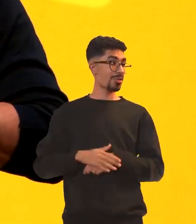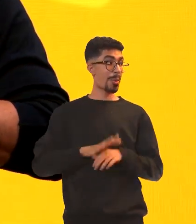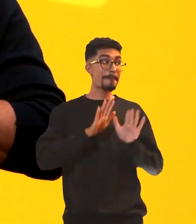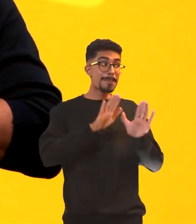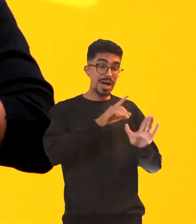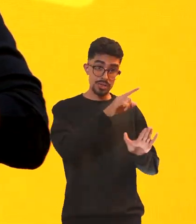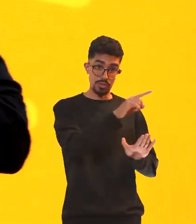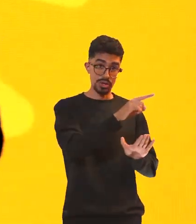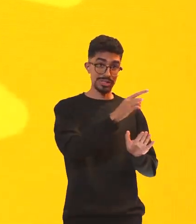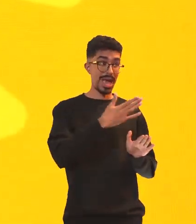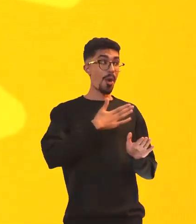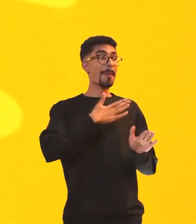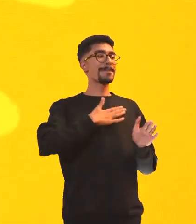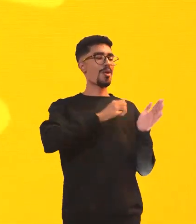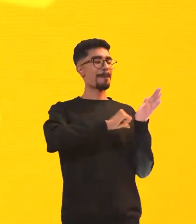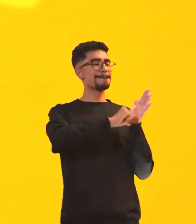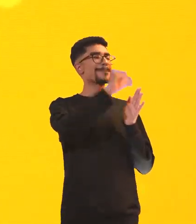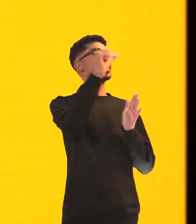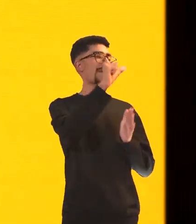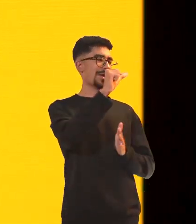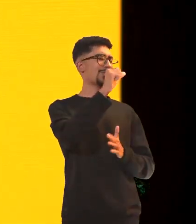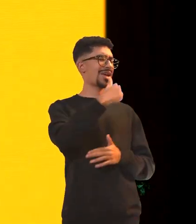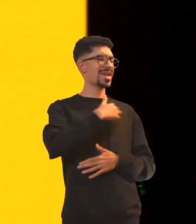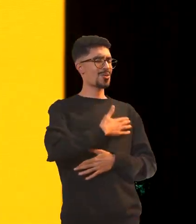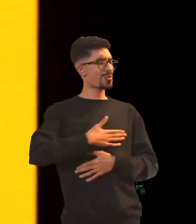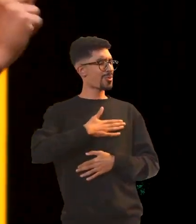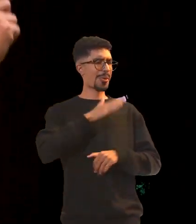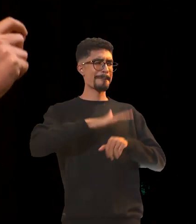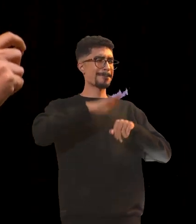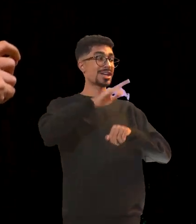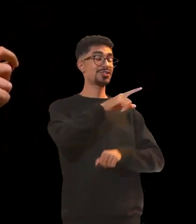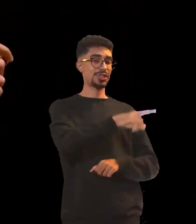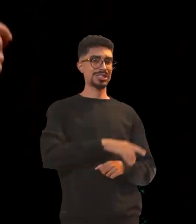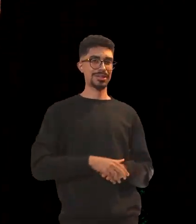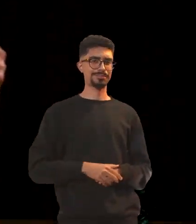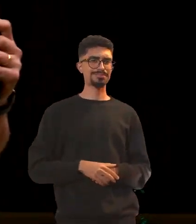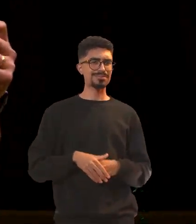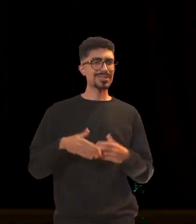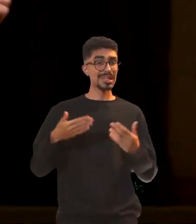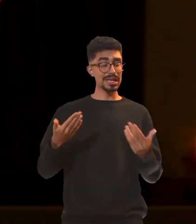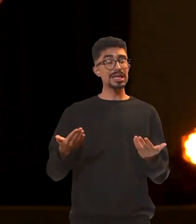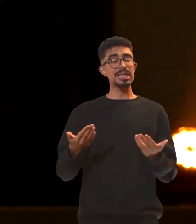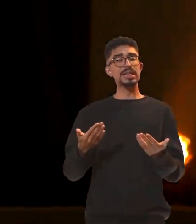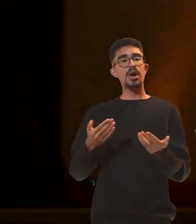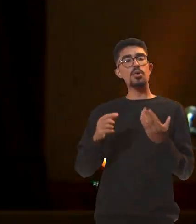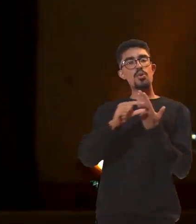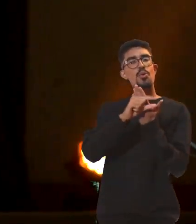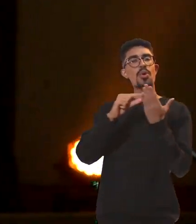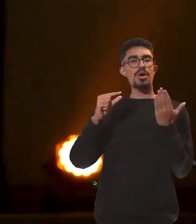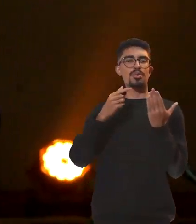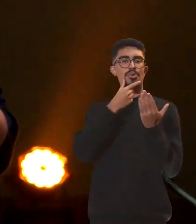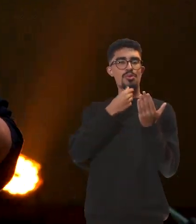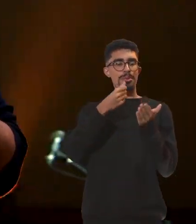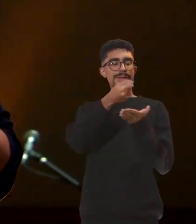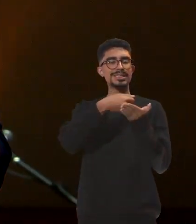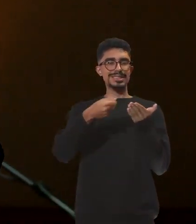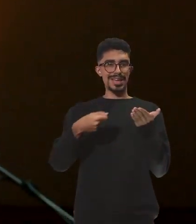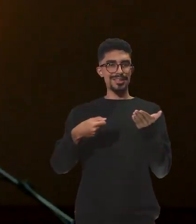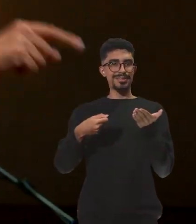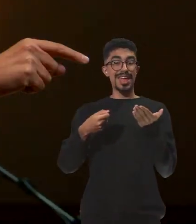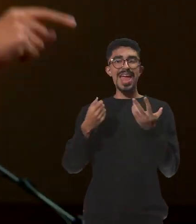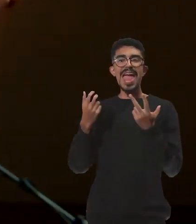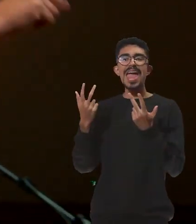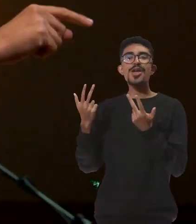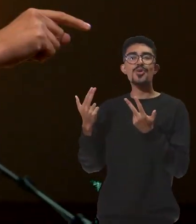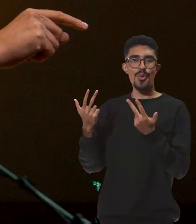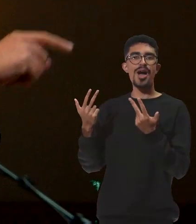1. E o autor termina essa história falando assim, é exatamente isso que um cristão faz toda vez